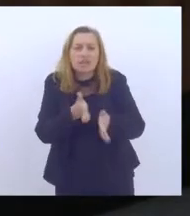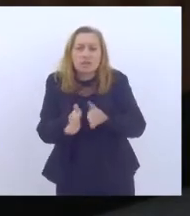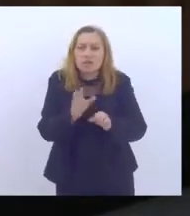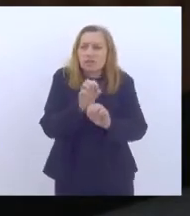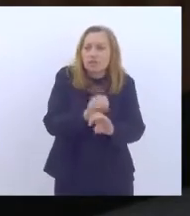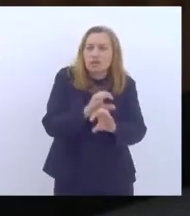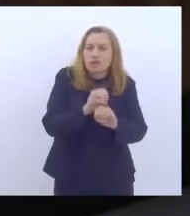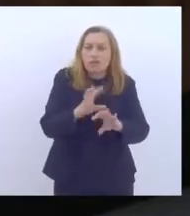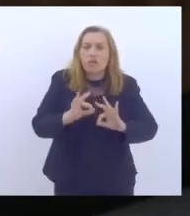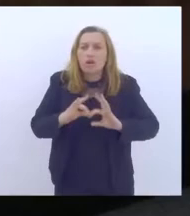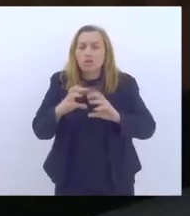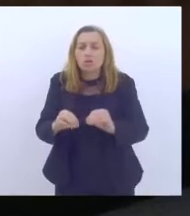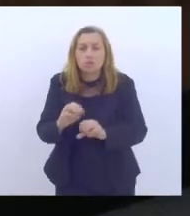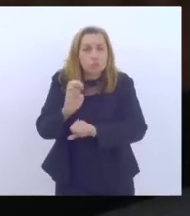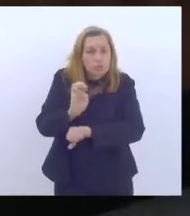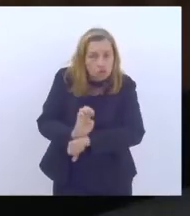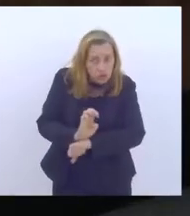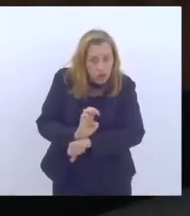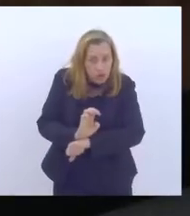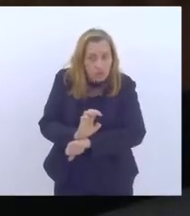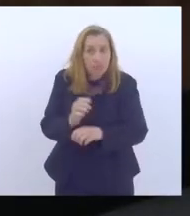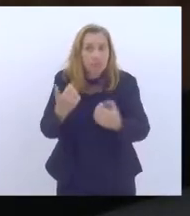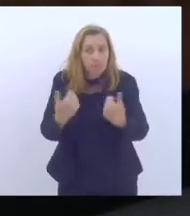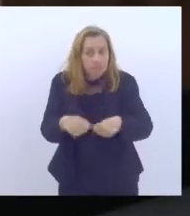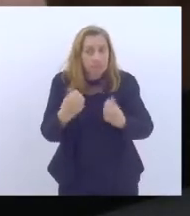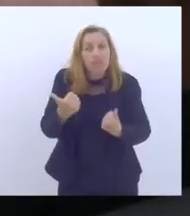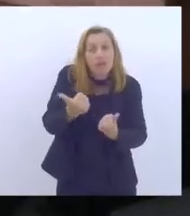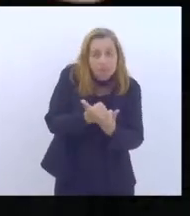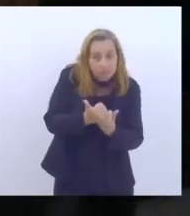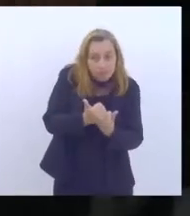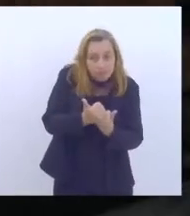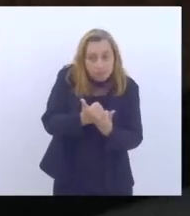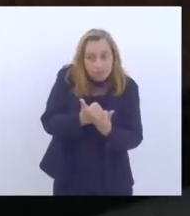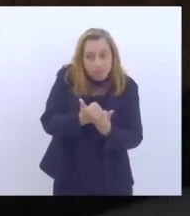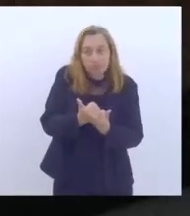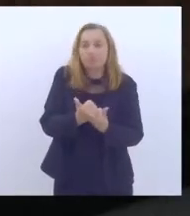a tudo e o estado que deveria apoiar